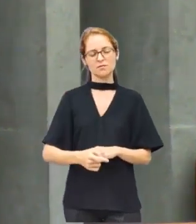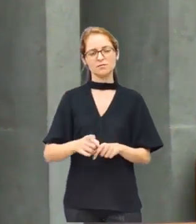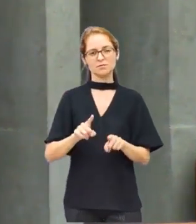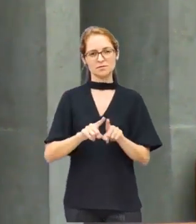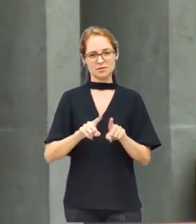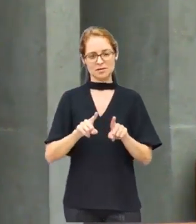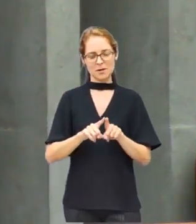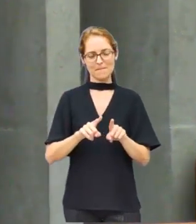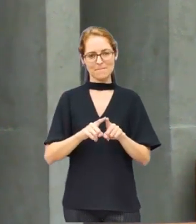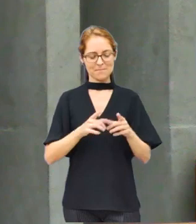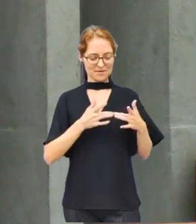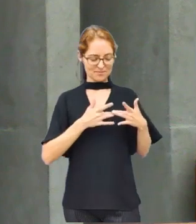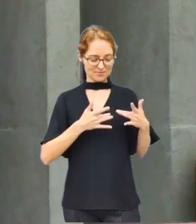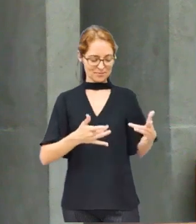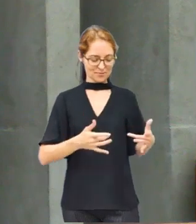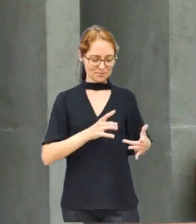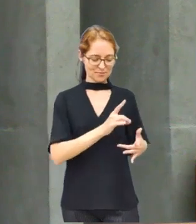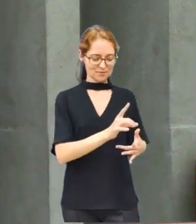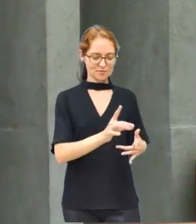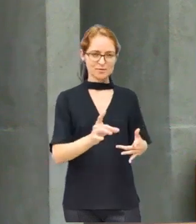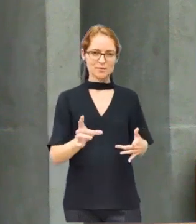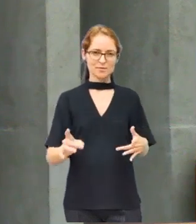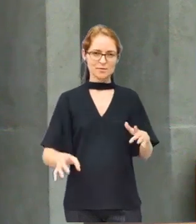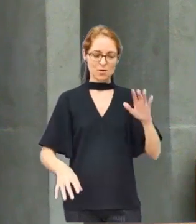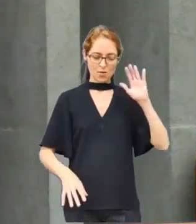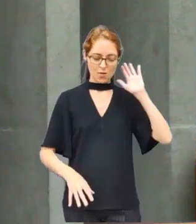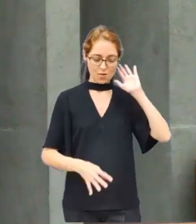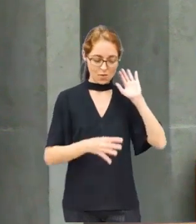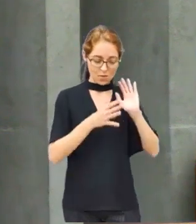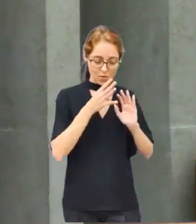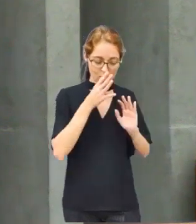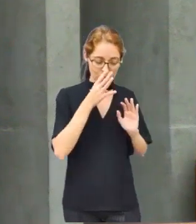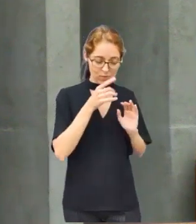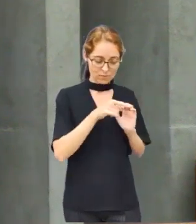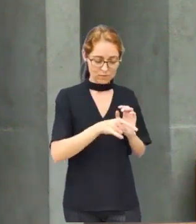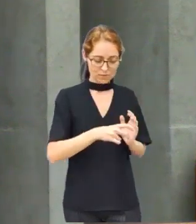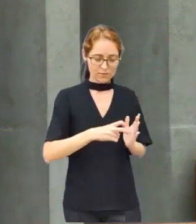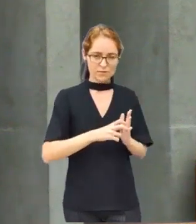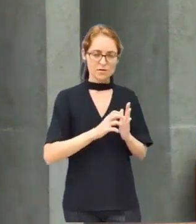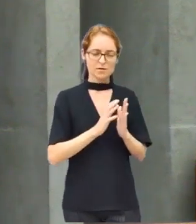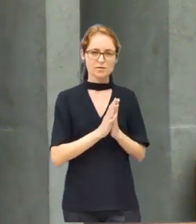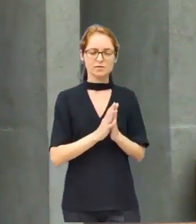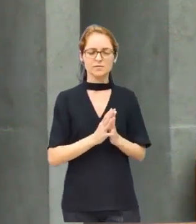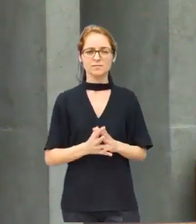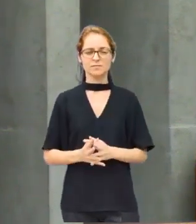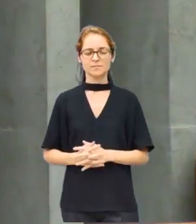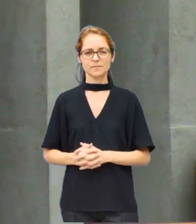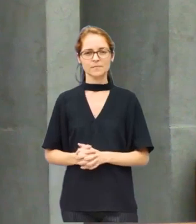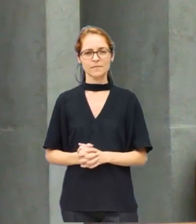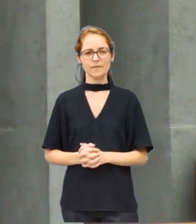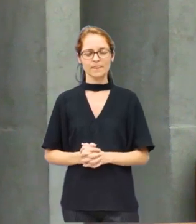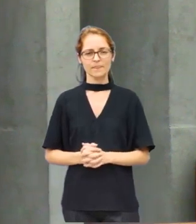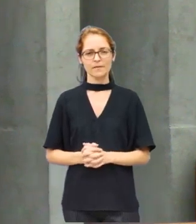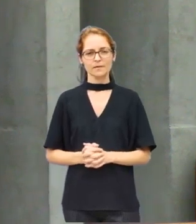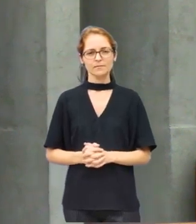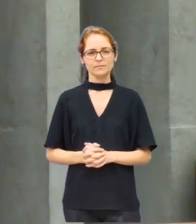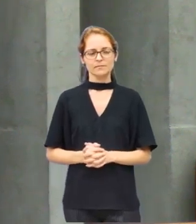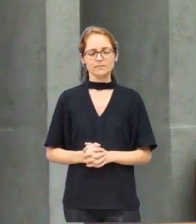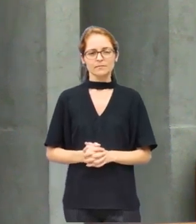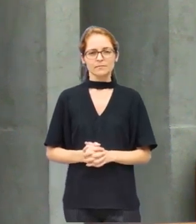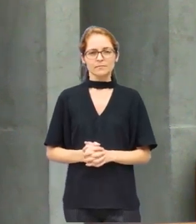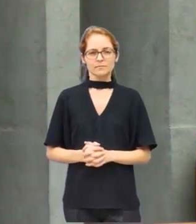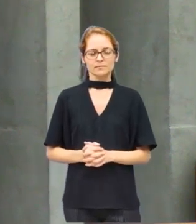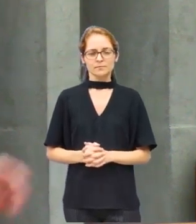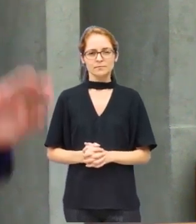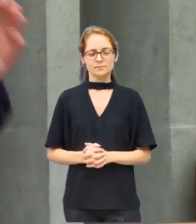compadece de nós. Ouve as nossas orações. Há pouco tempo, poucos dias, nós tivemos um